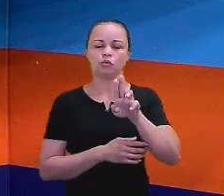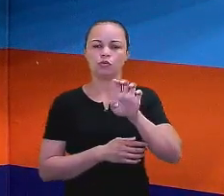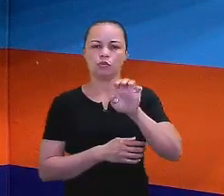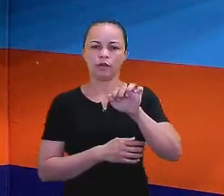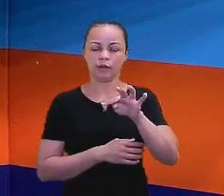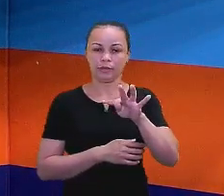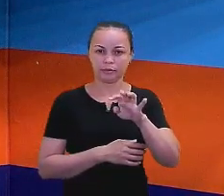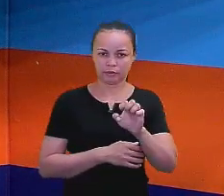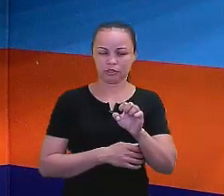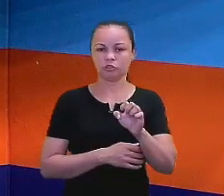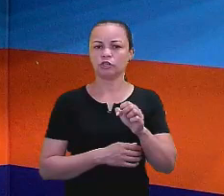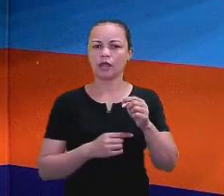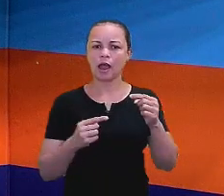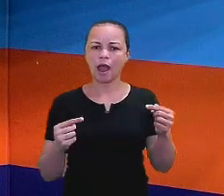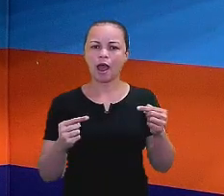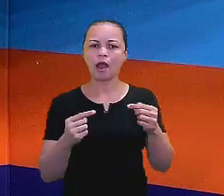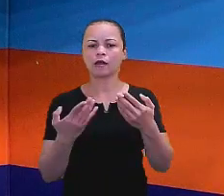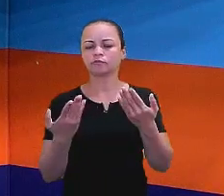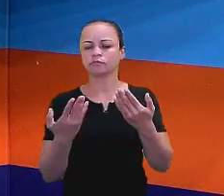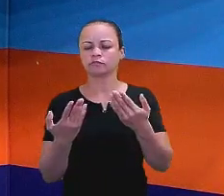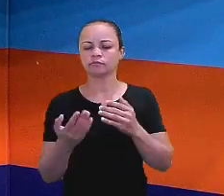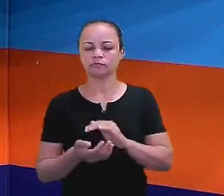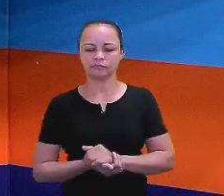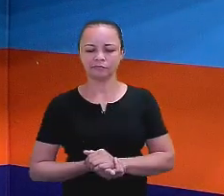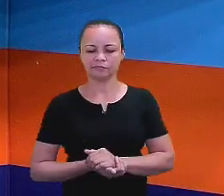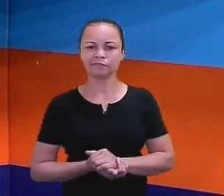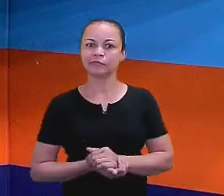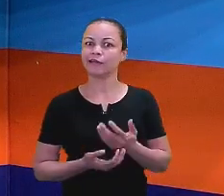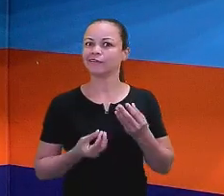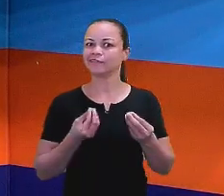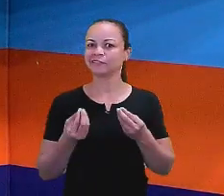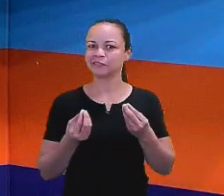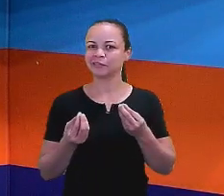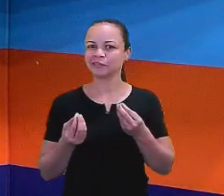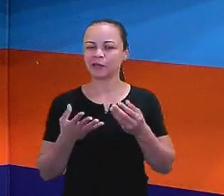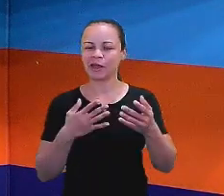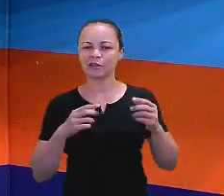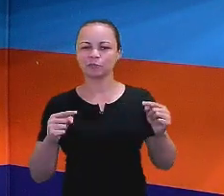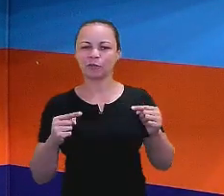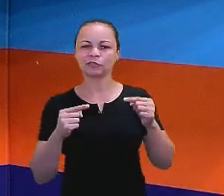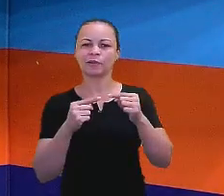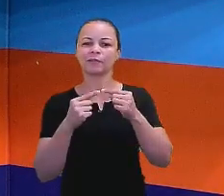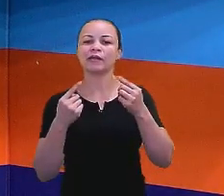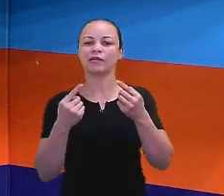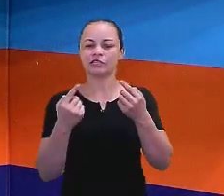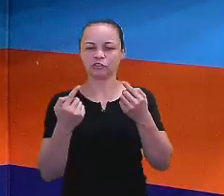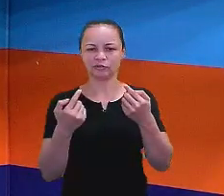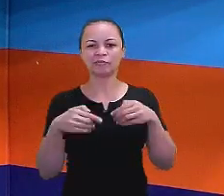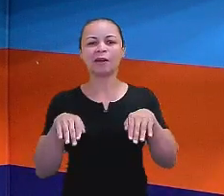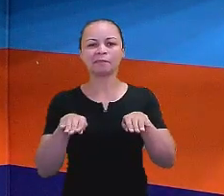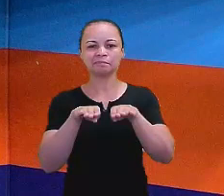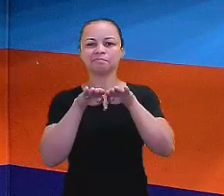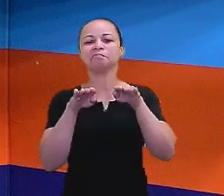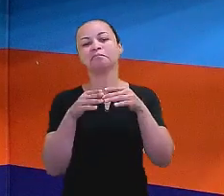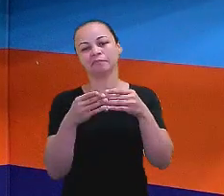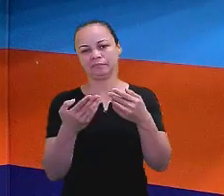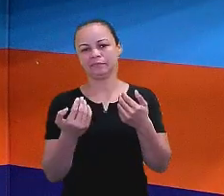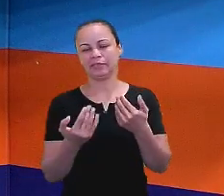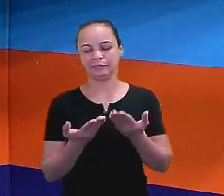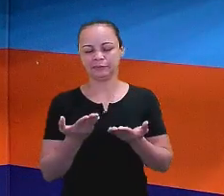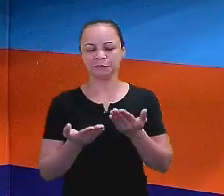a mesma... Opa, já estou dando a resposta de congruente aí, eles vão possuir o quê? A mesma